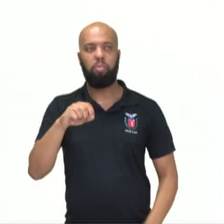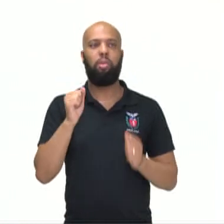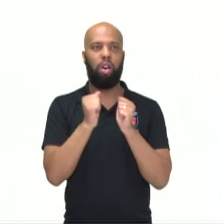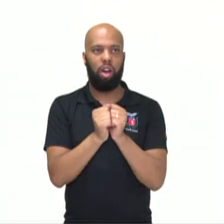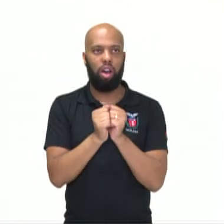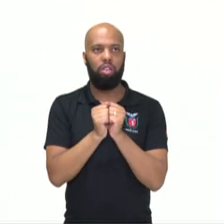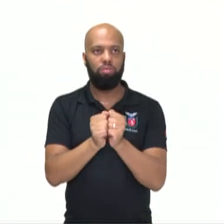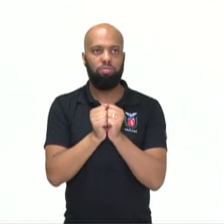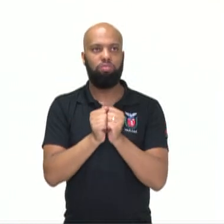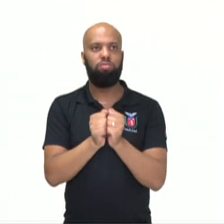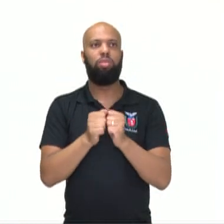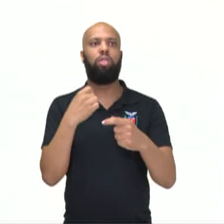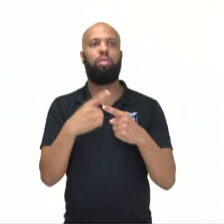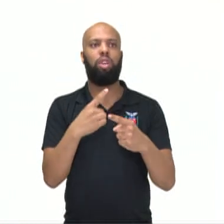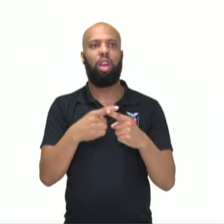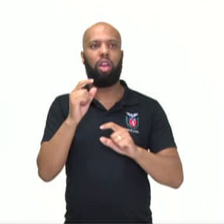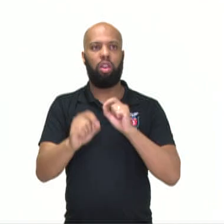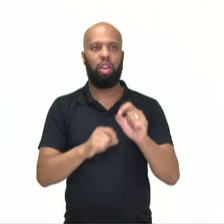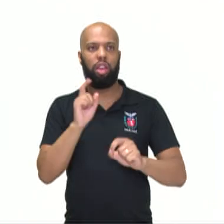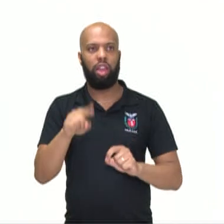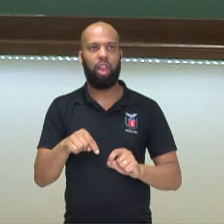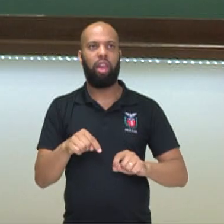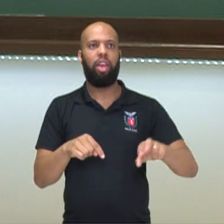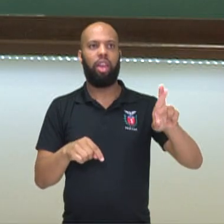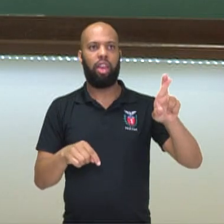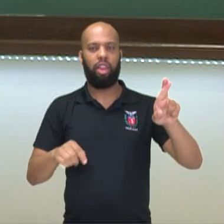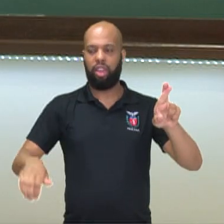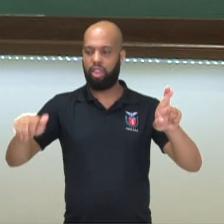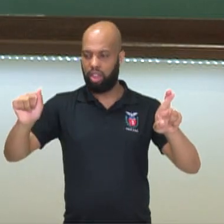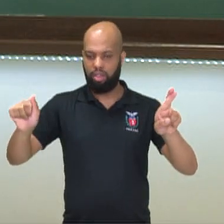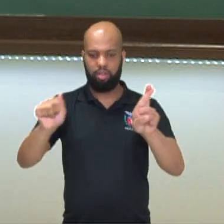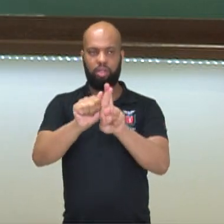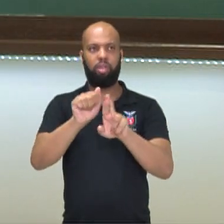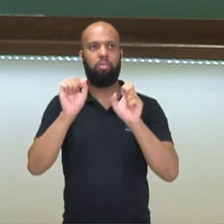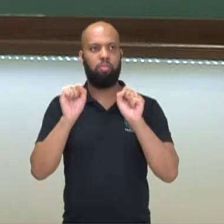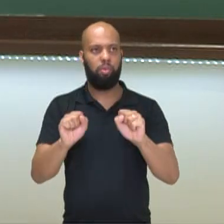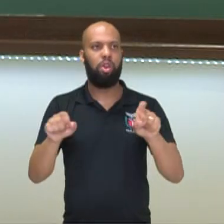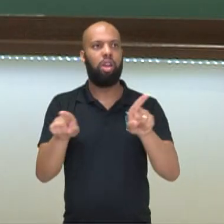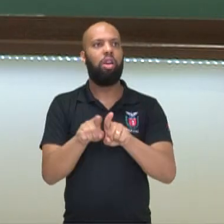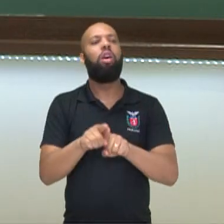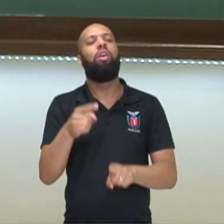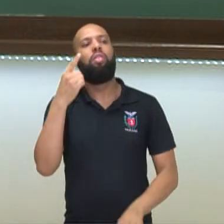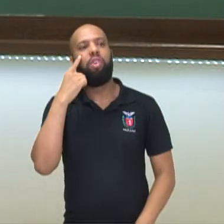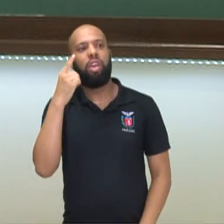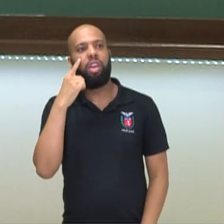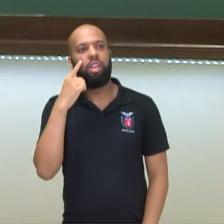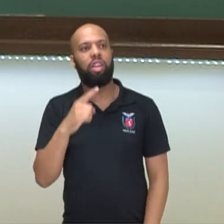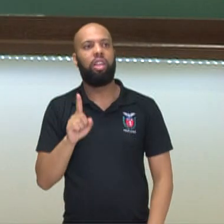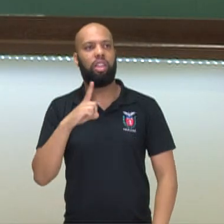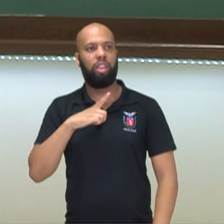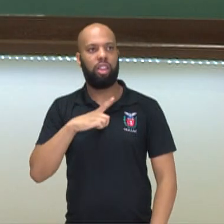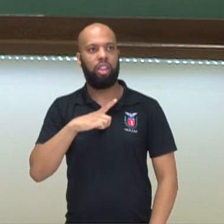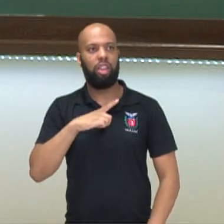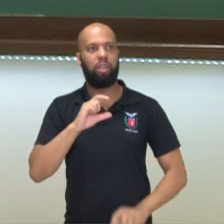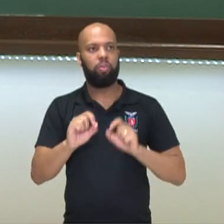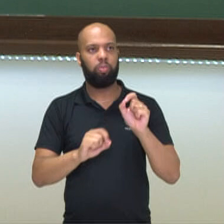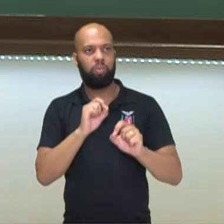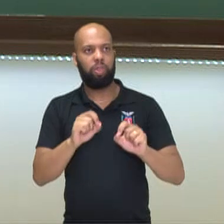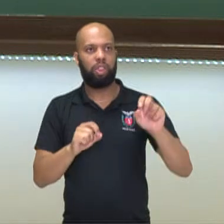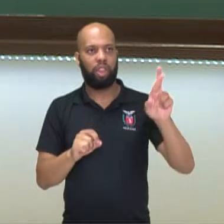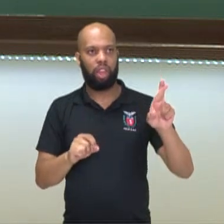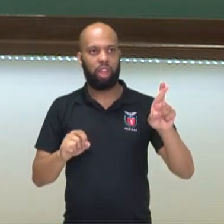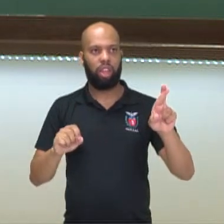hipotenso, subemprego. Todas essas palavras que nós vimos aqui, elas são palavras